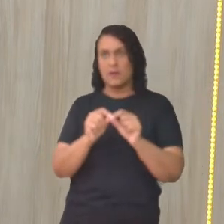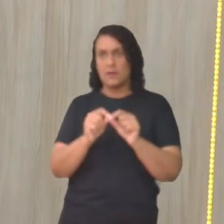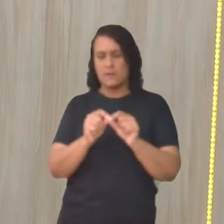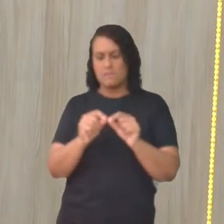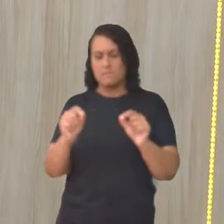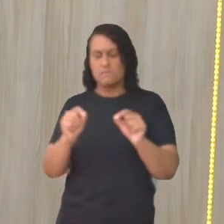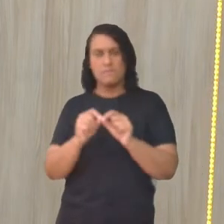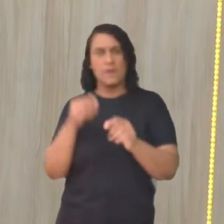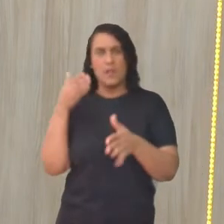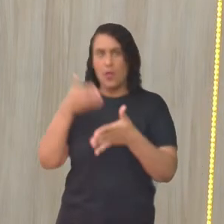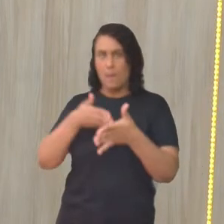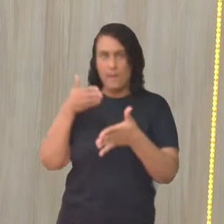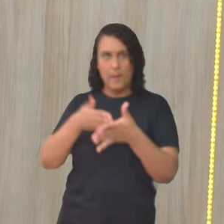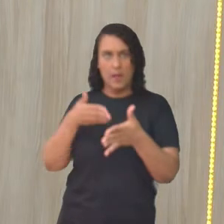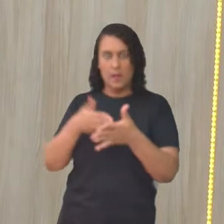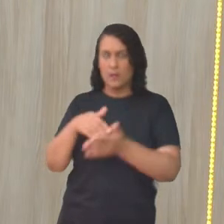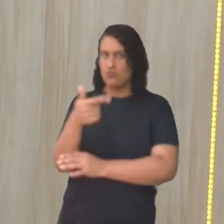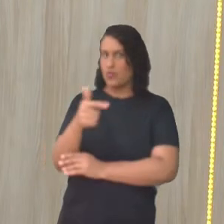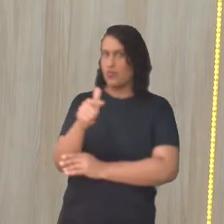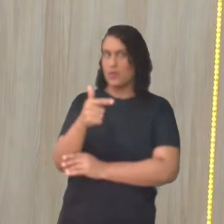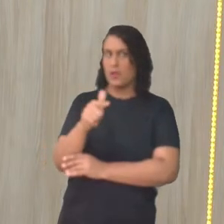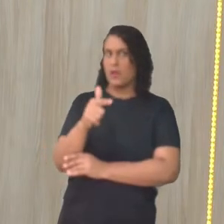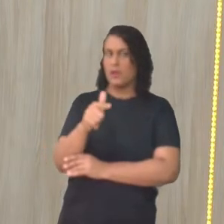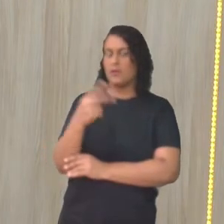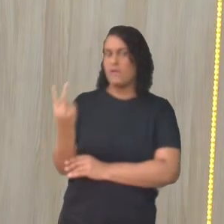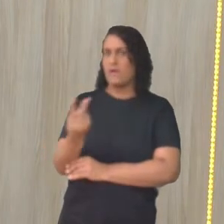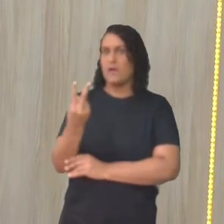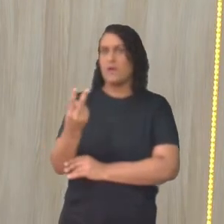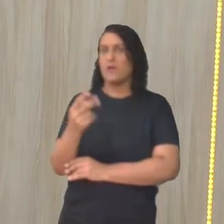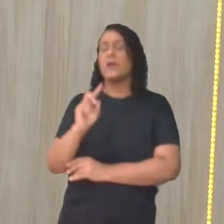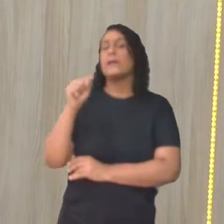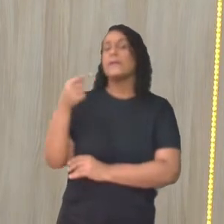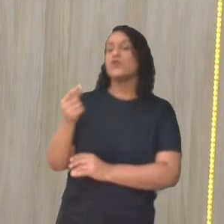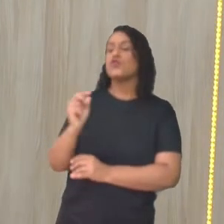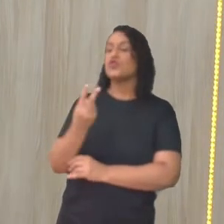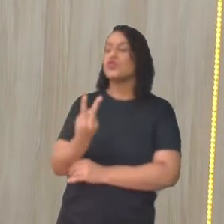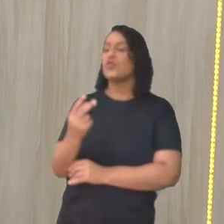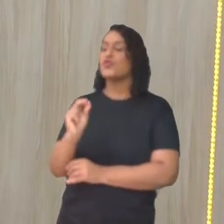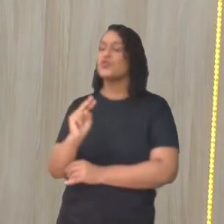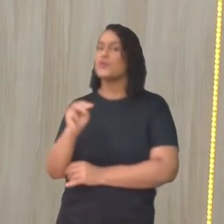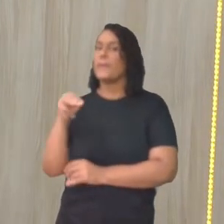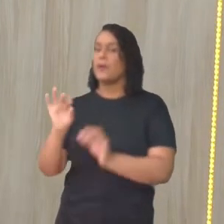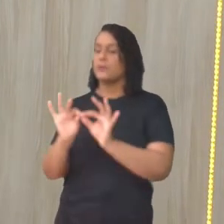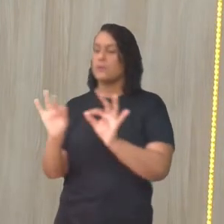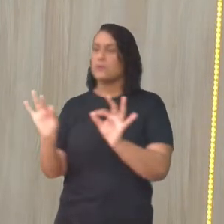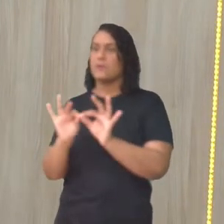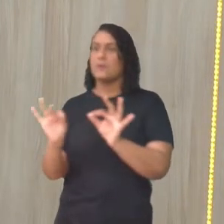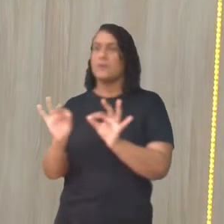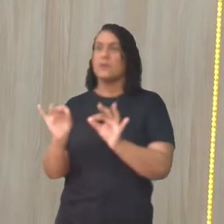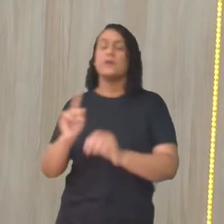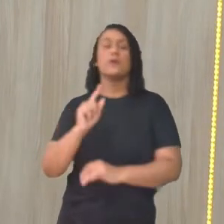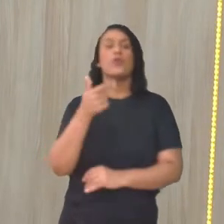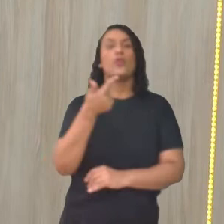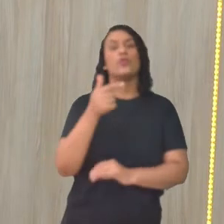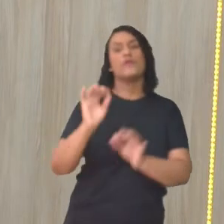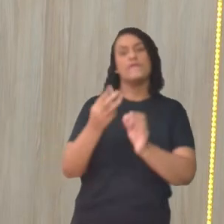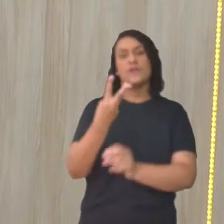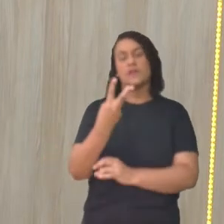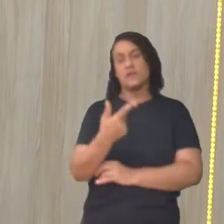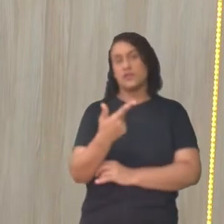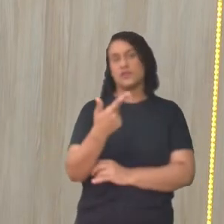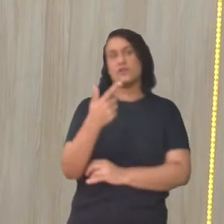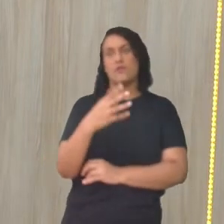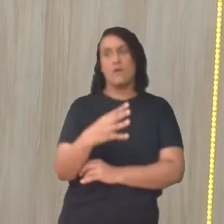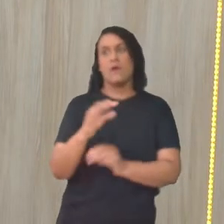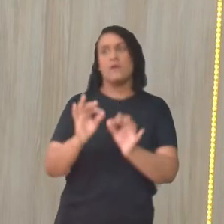barreira que ele não disse a medida, não diz. E aqui tem um 2. Aqui 24 é a medida. E aqui, ó, ele não diz quanto é,